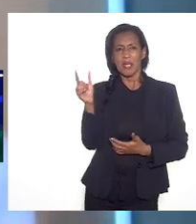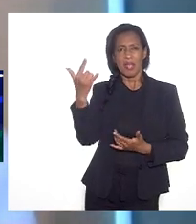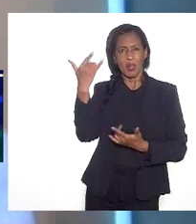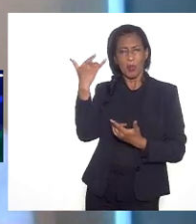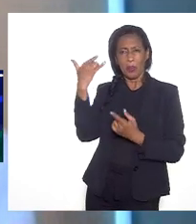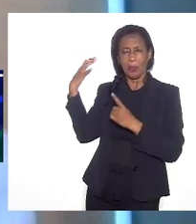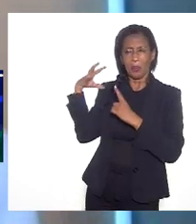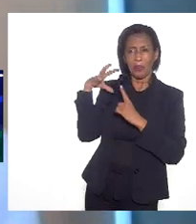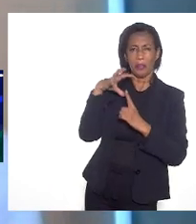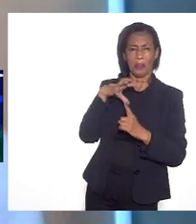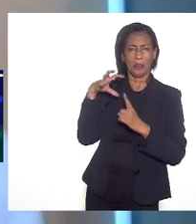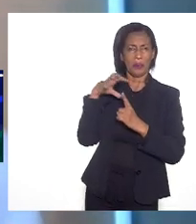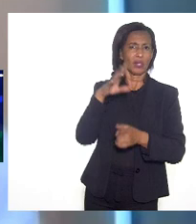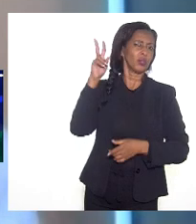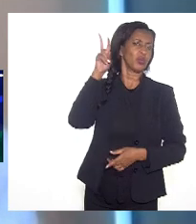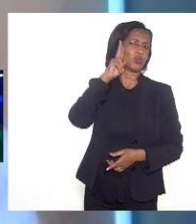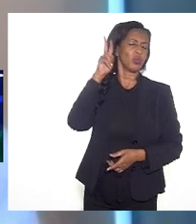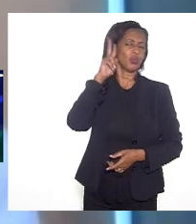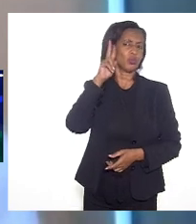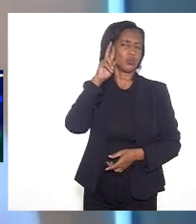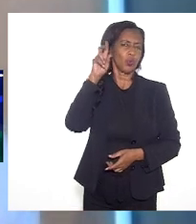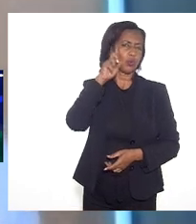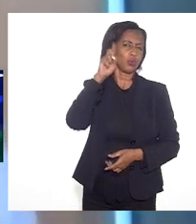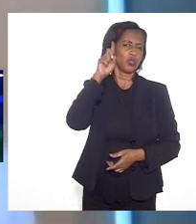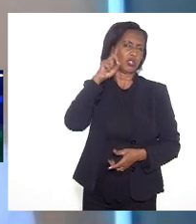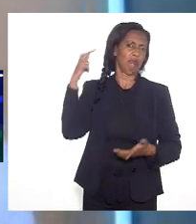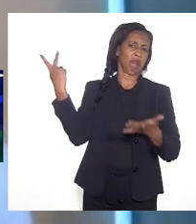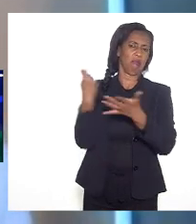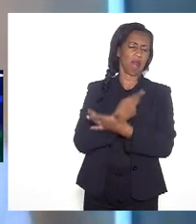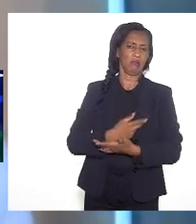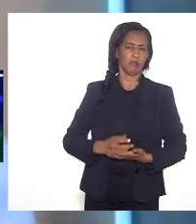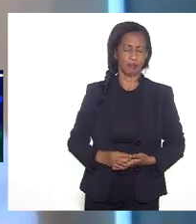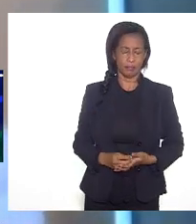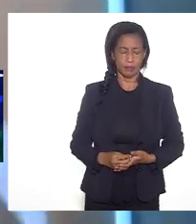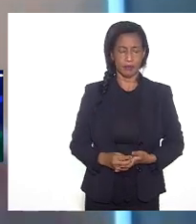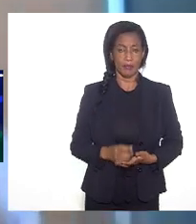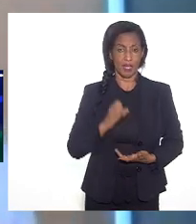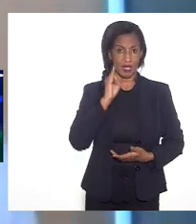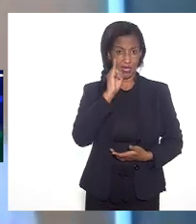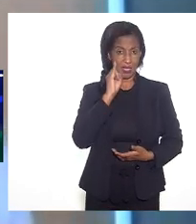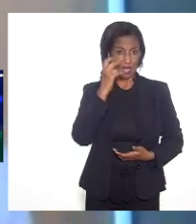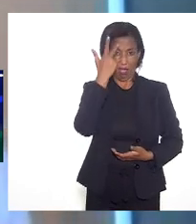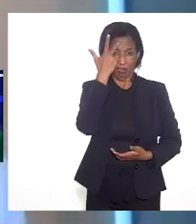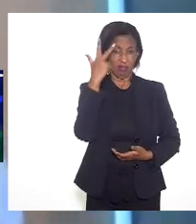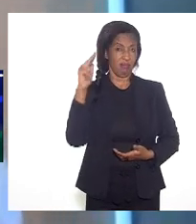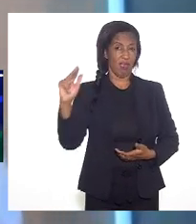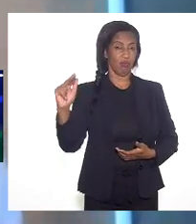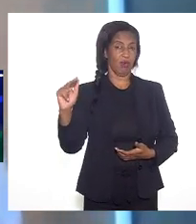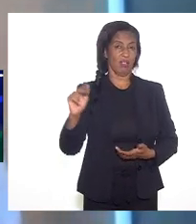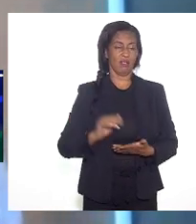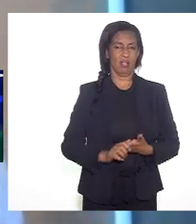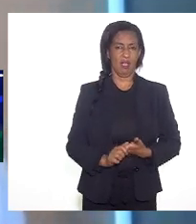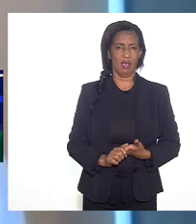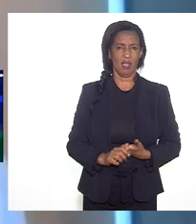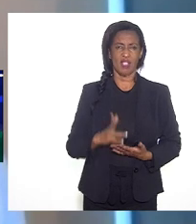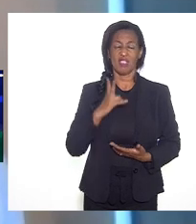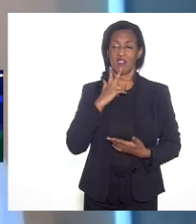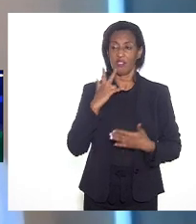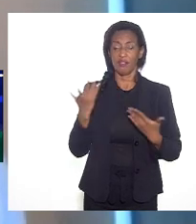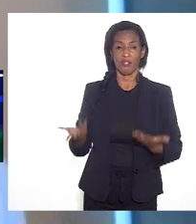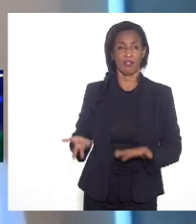são cotidianamente naturalizados. Se tenta naturalizar esses assédios e